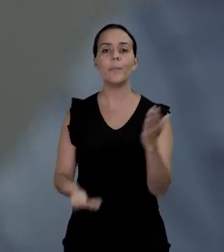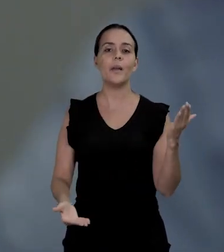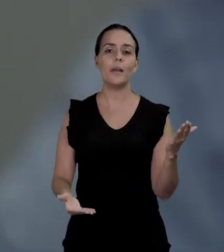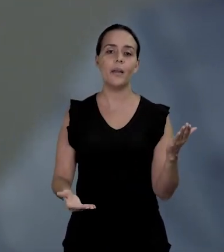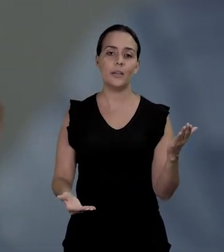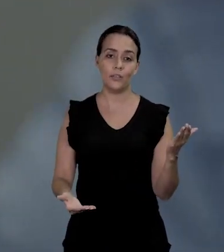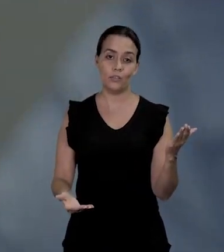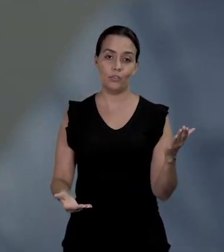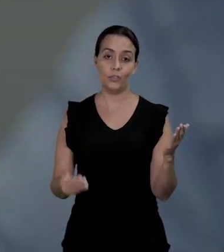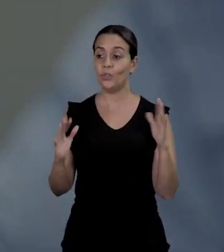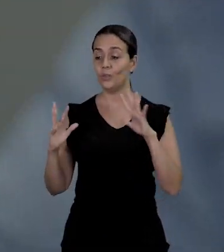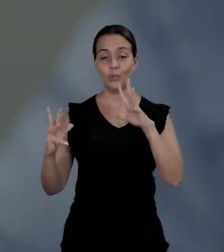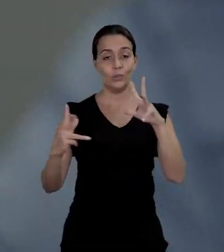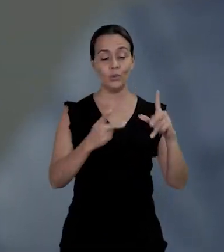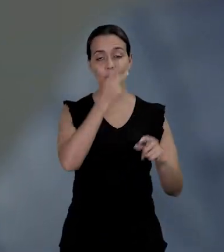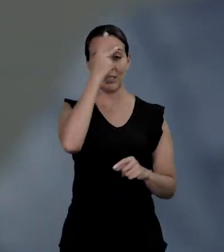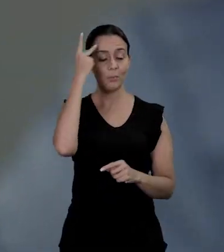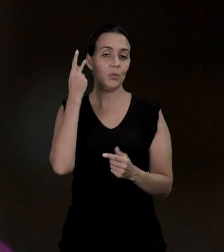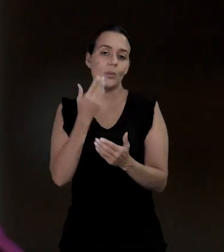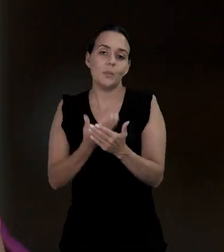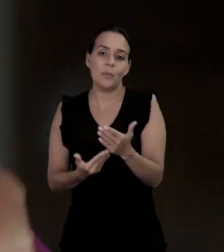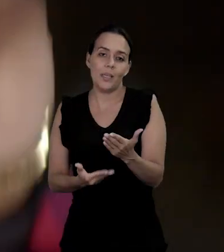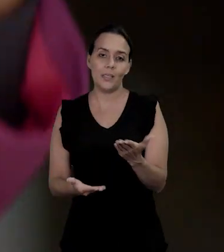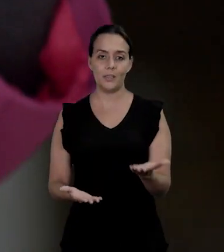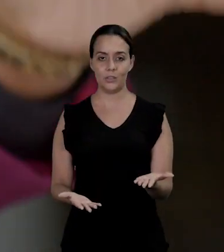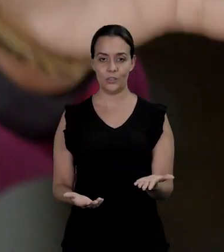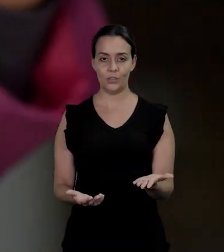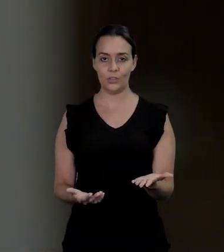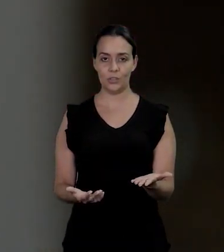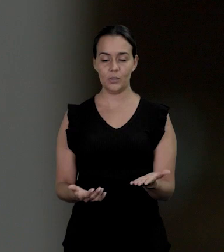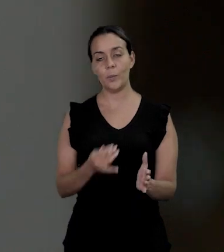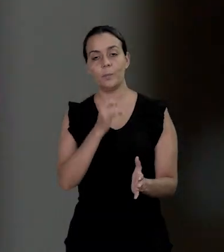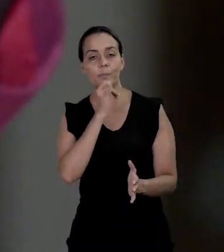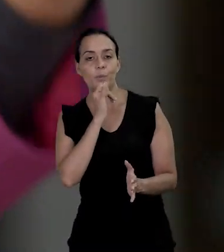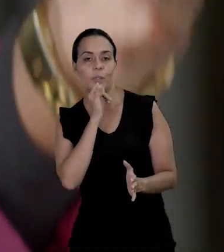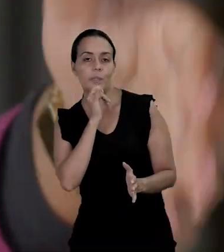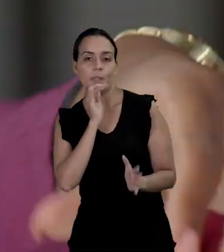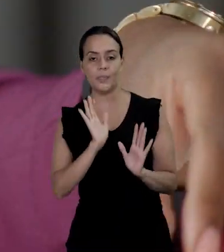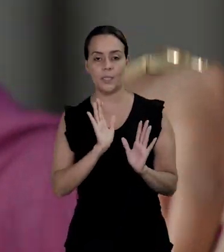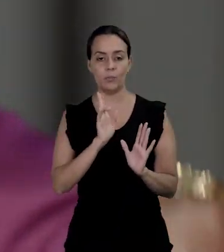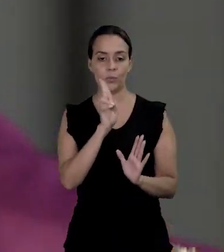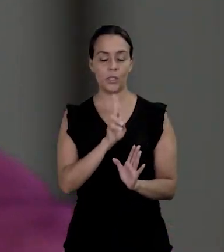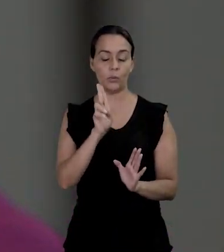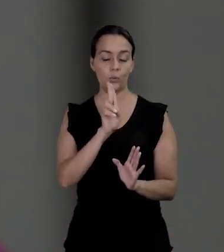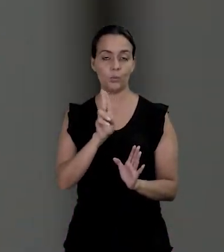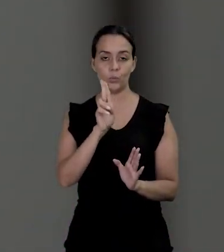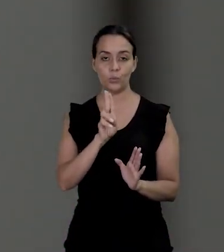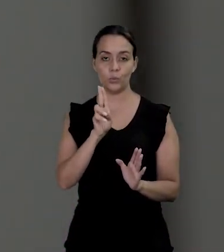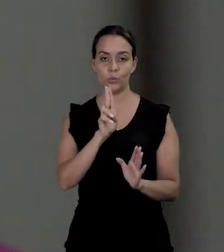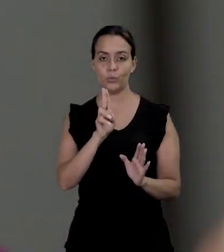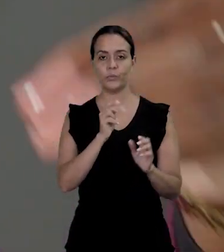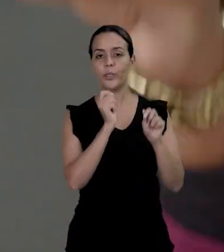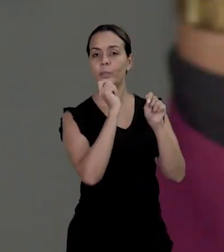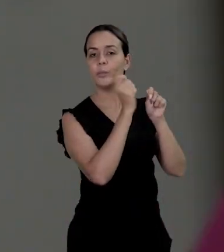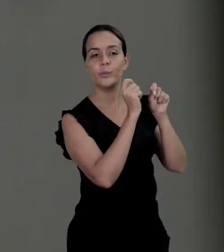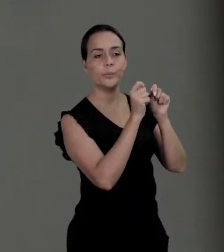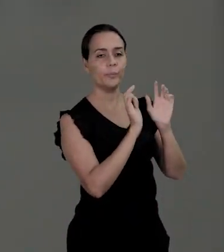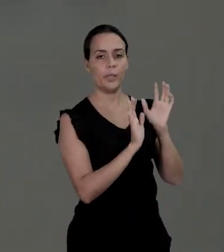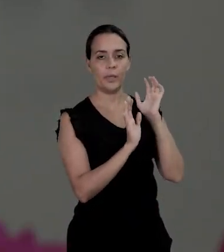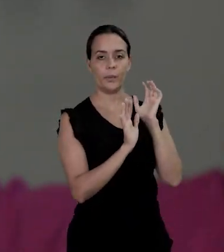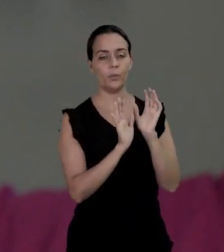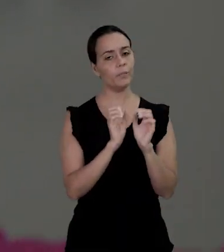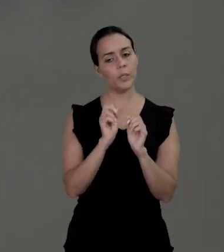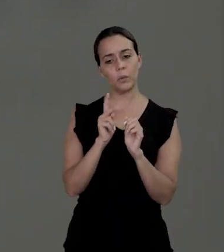lá na sua cidade para um intuito. E aí você está na sua empresa, quando aparecer o prego, você vai usar para esse intuito. A outra